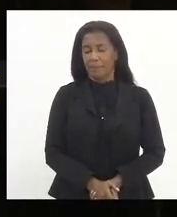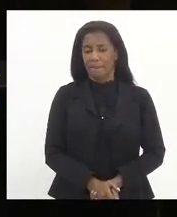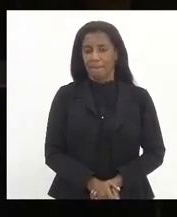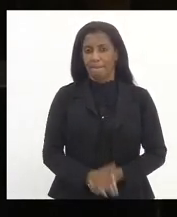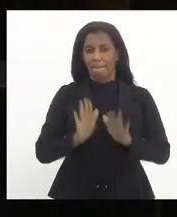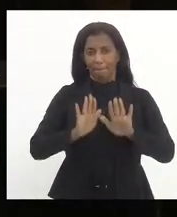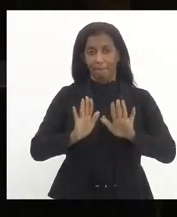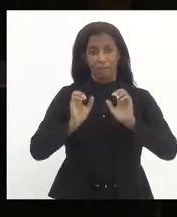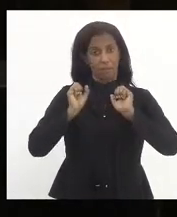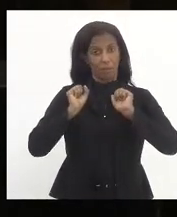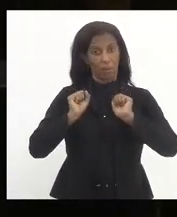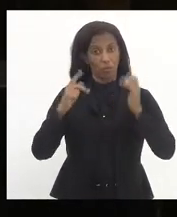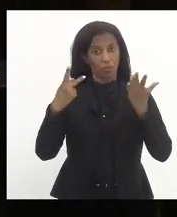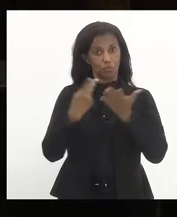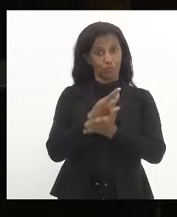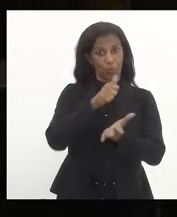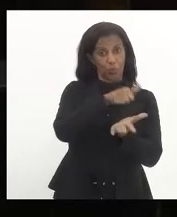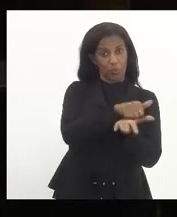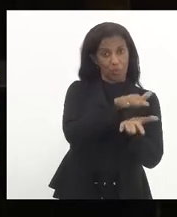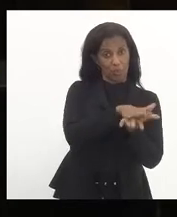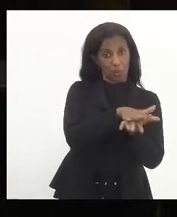mas poderão ser demitidos.